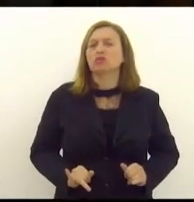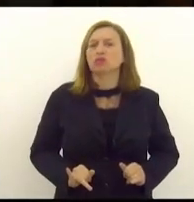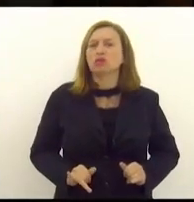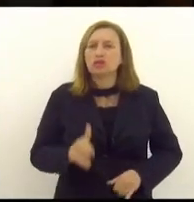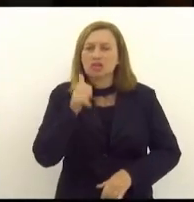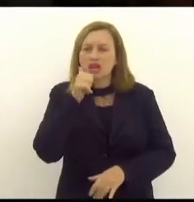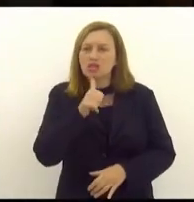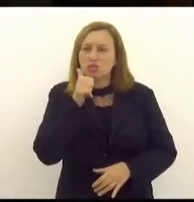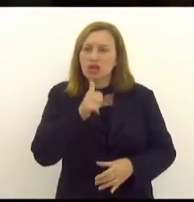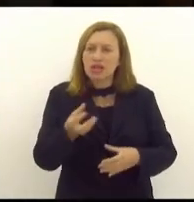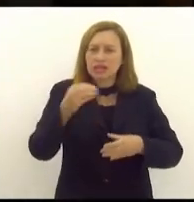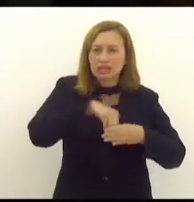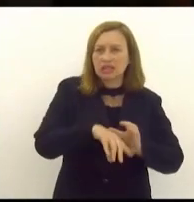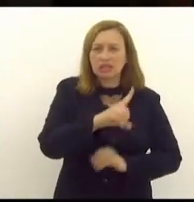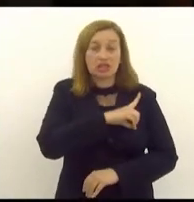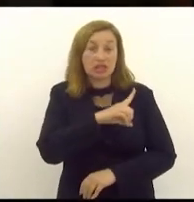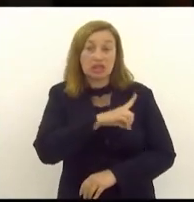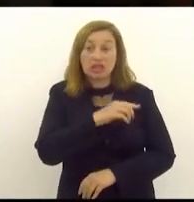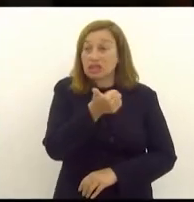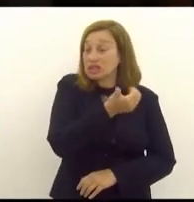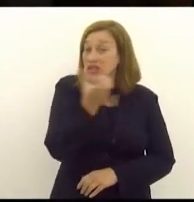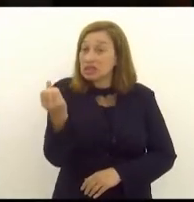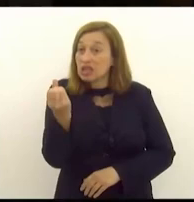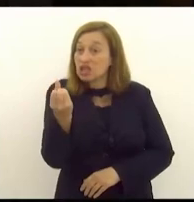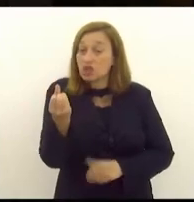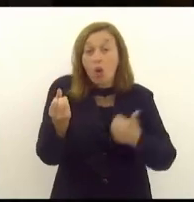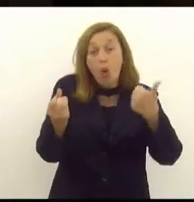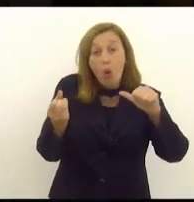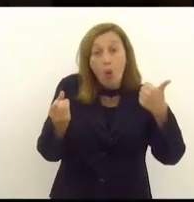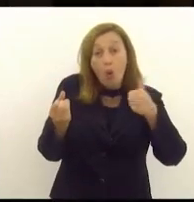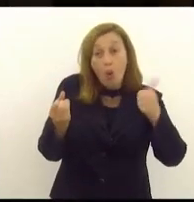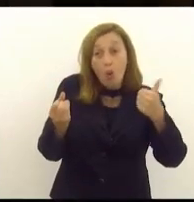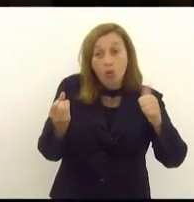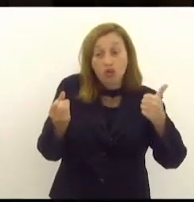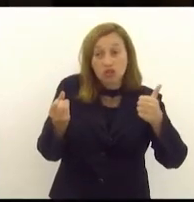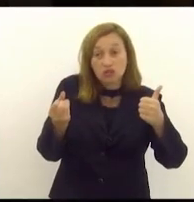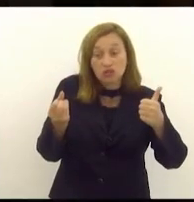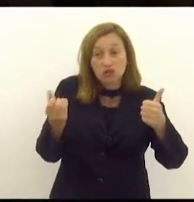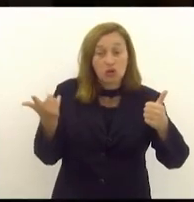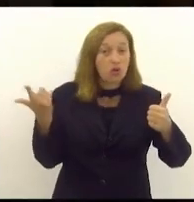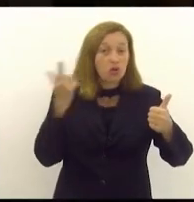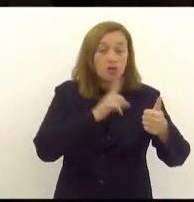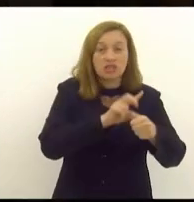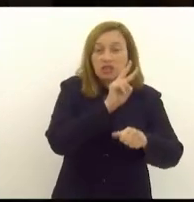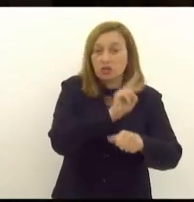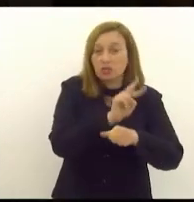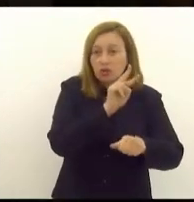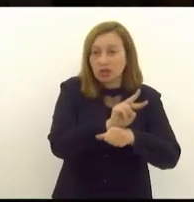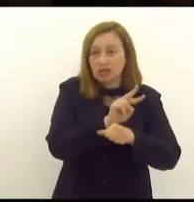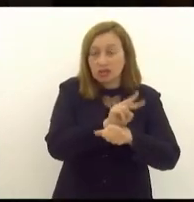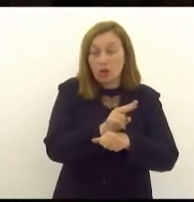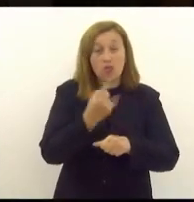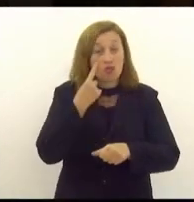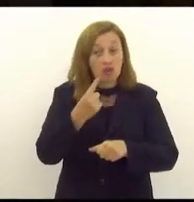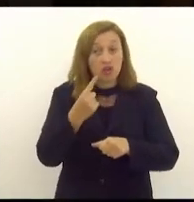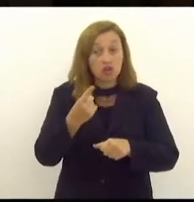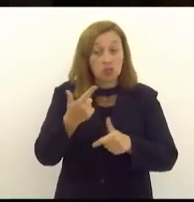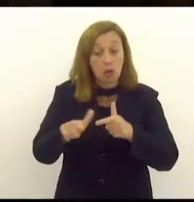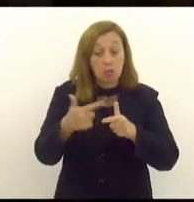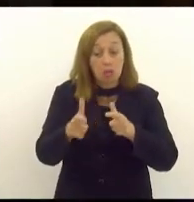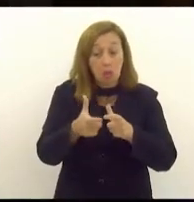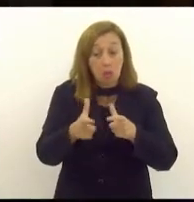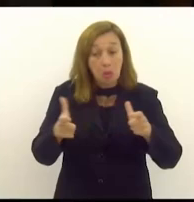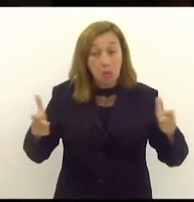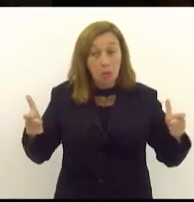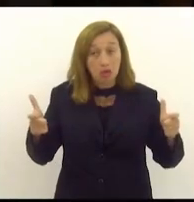desses 16 mil 11 mil tiveram medidas protetivas Olha o tamanho do nosso problema não